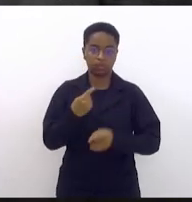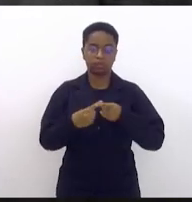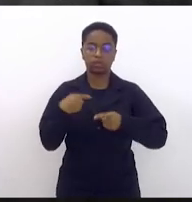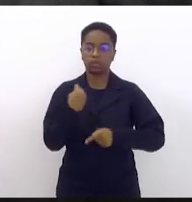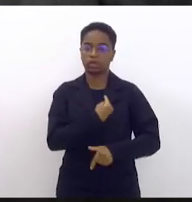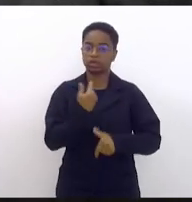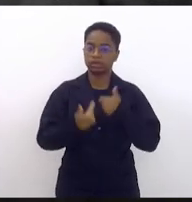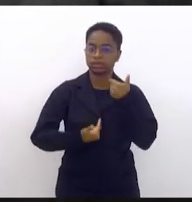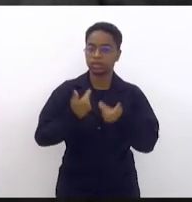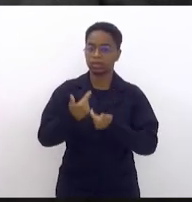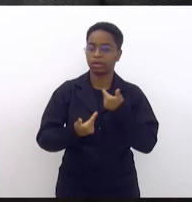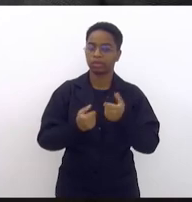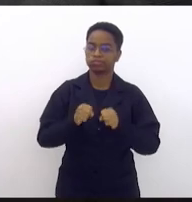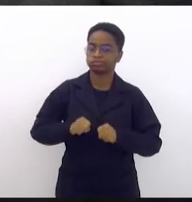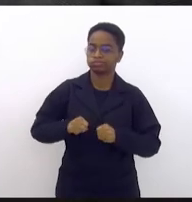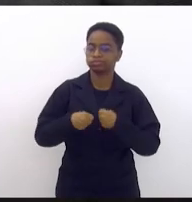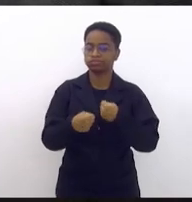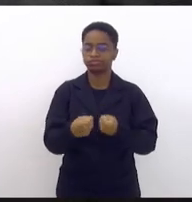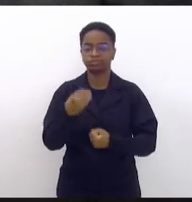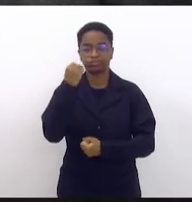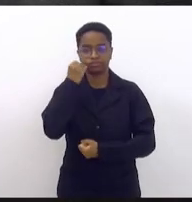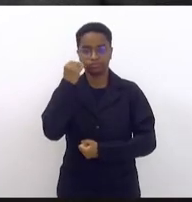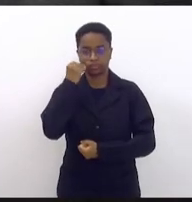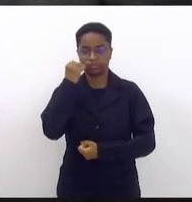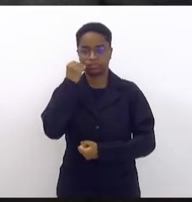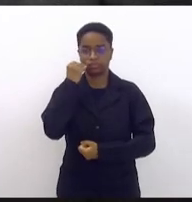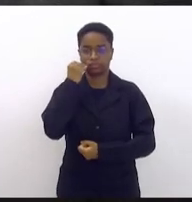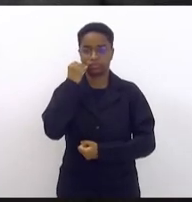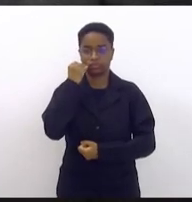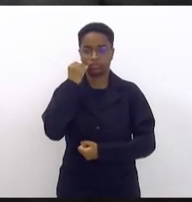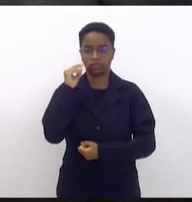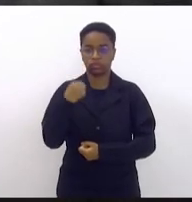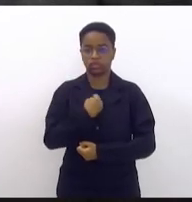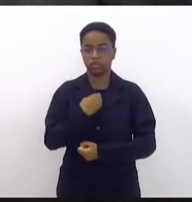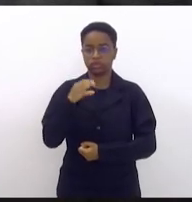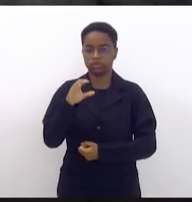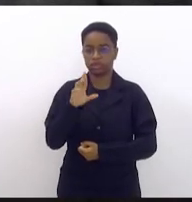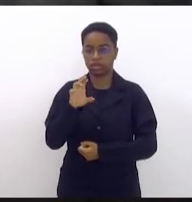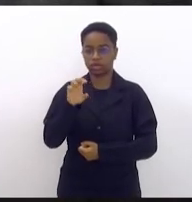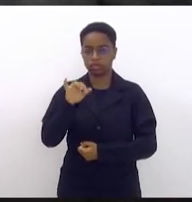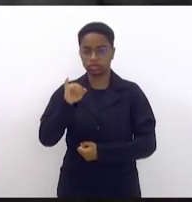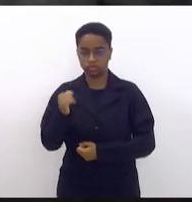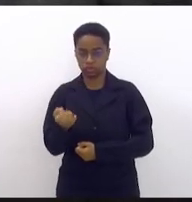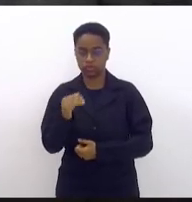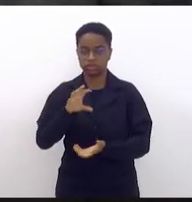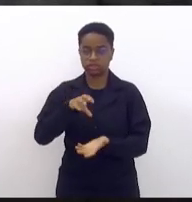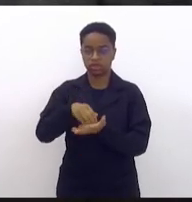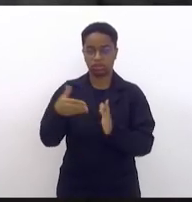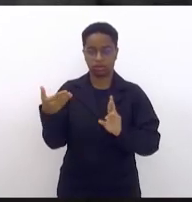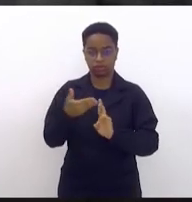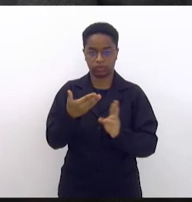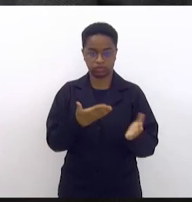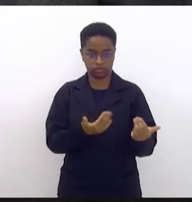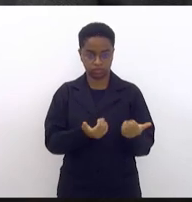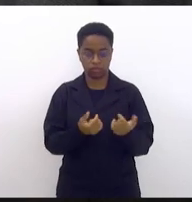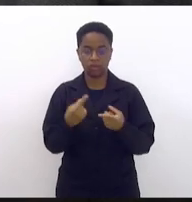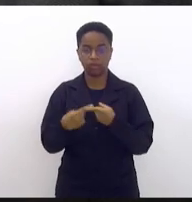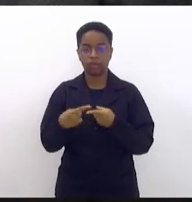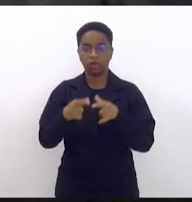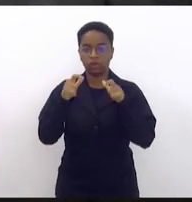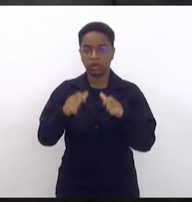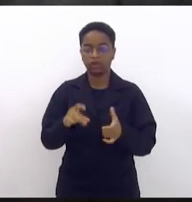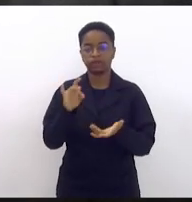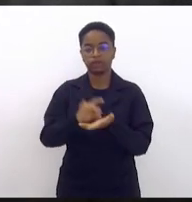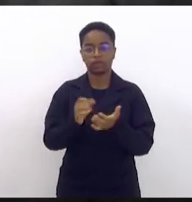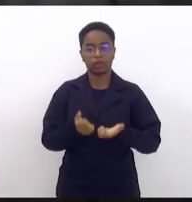intensamente com zolino para a reativação dos nossos CRJ os nossos centro de referência da Juventude é um espaço de